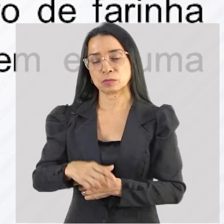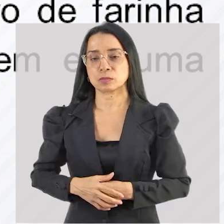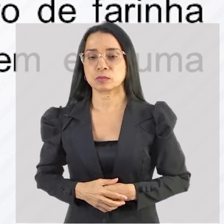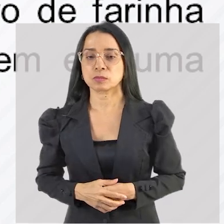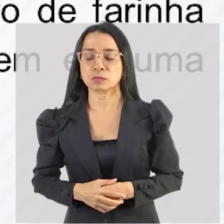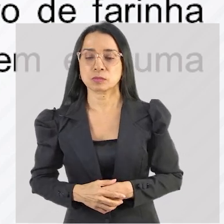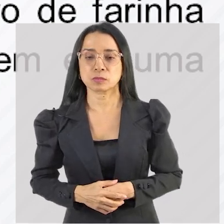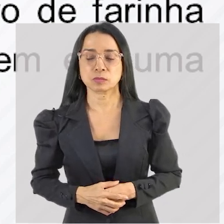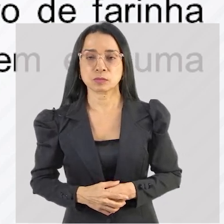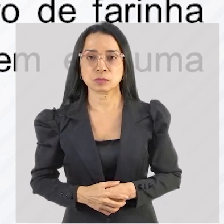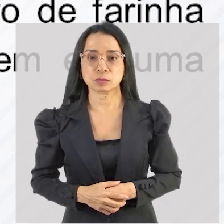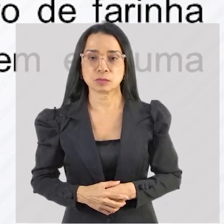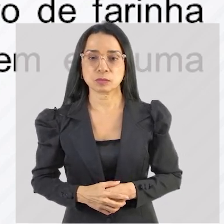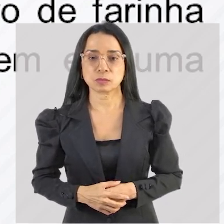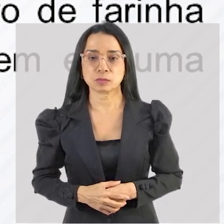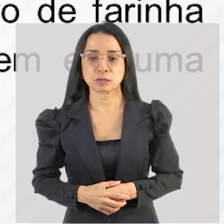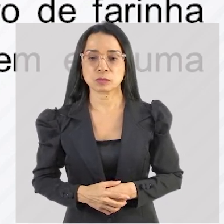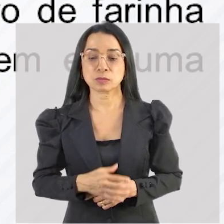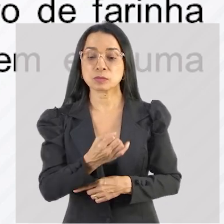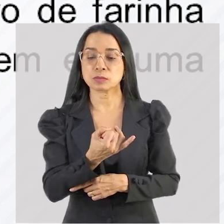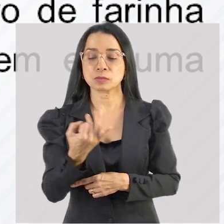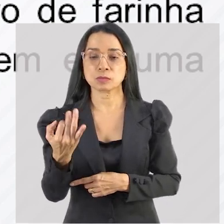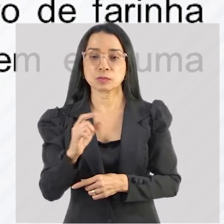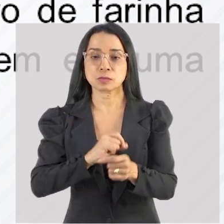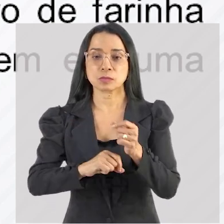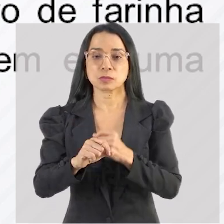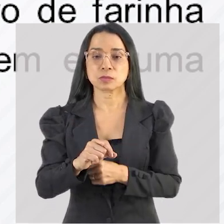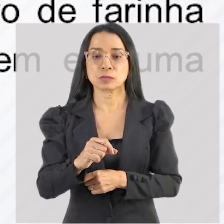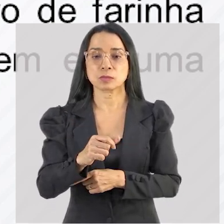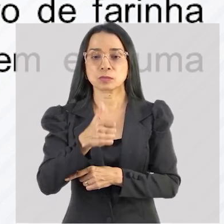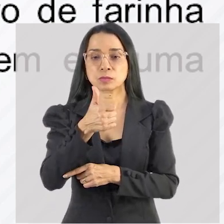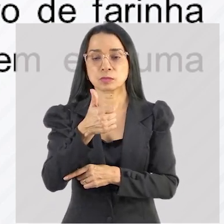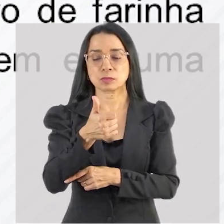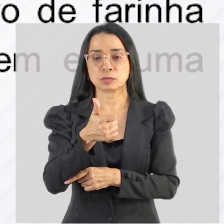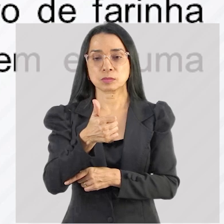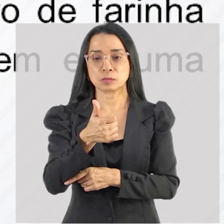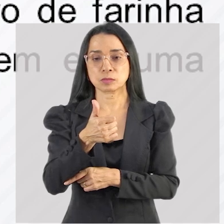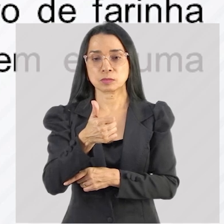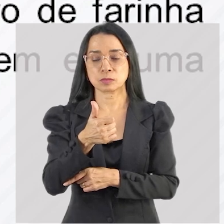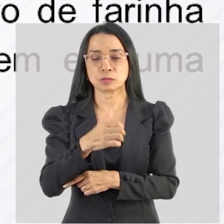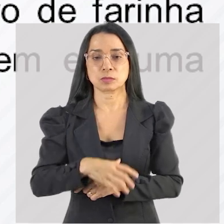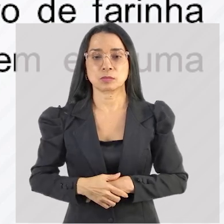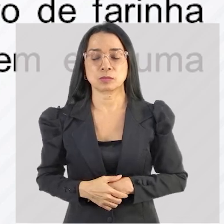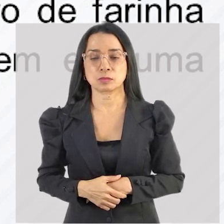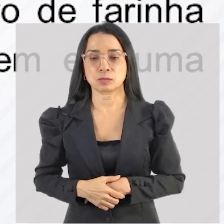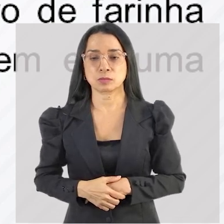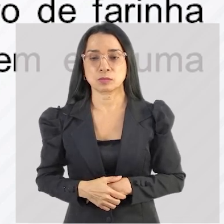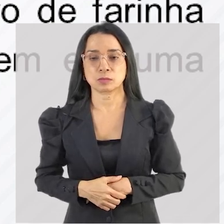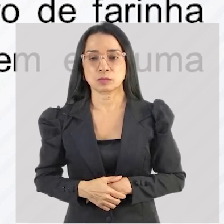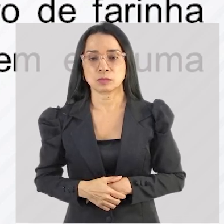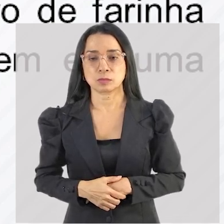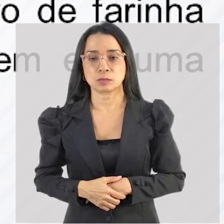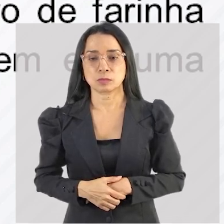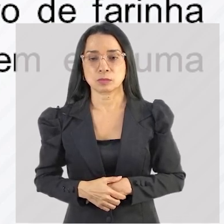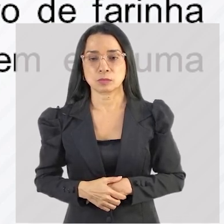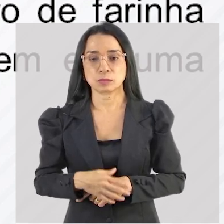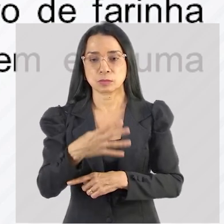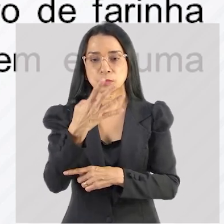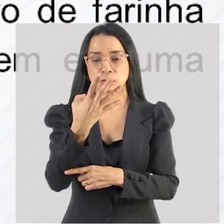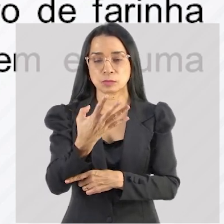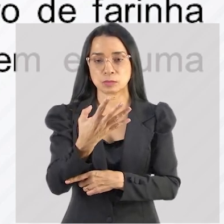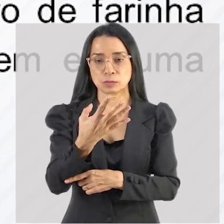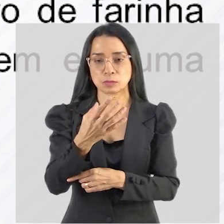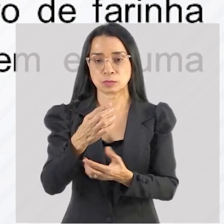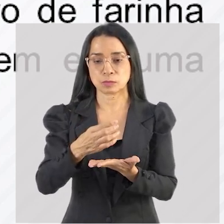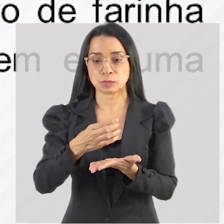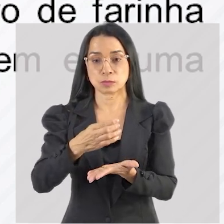certo? Correspondem a quanto? Correspondem a 3 dessas xícaras correspondem em gramas a